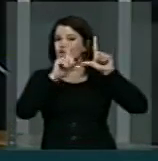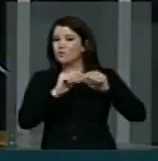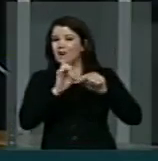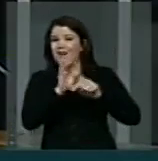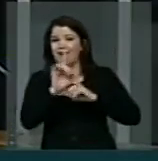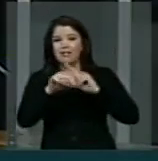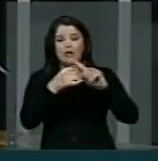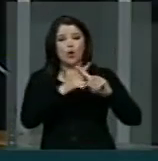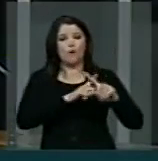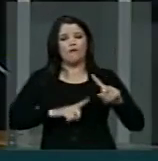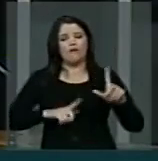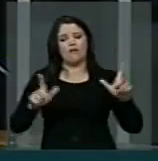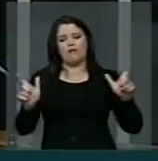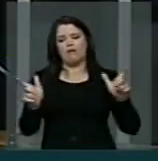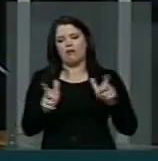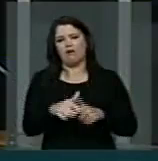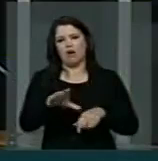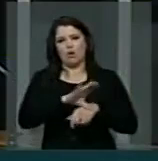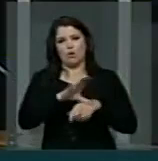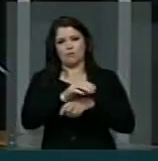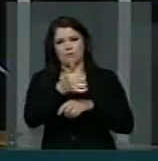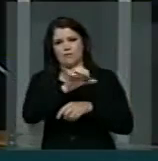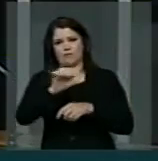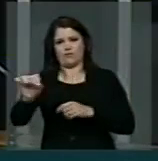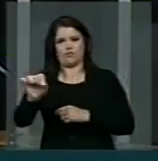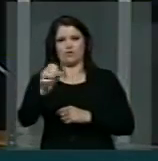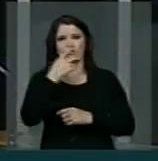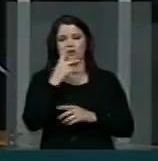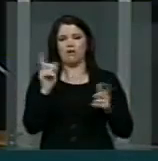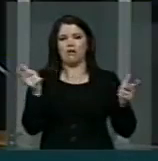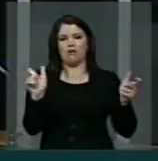cada governo, desde a Constituição Cidadã de